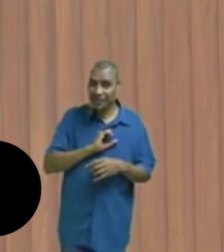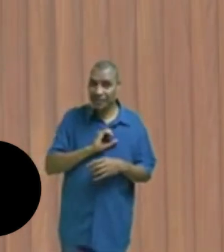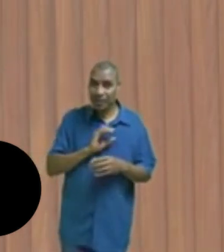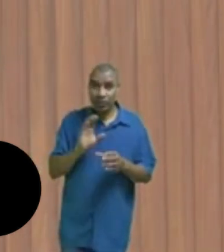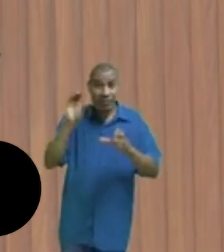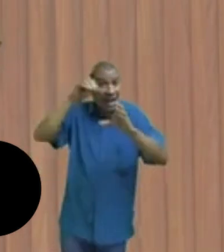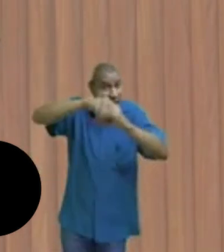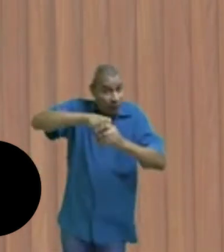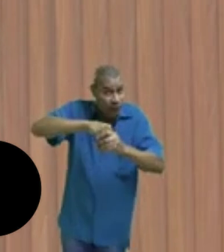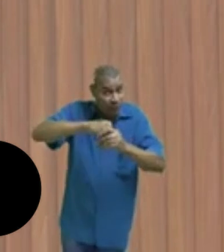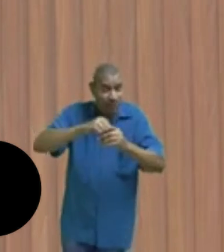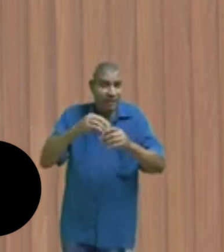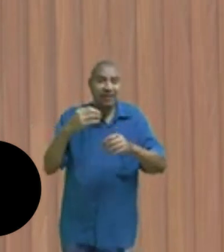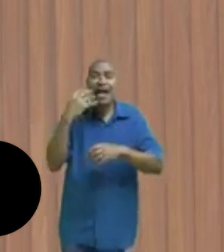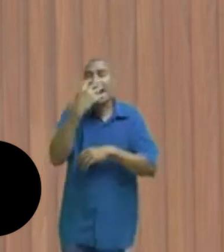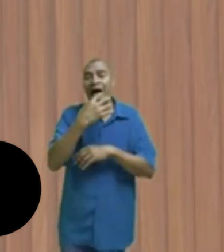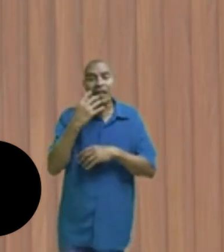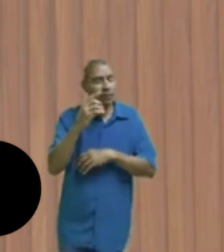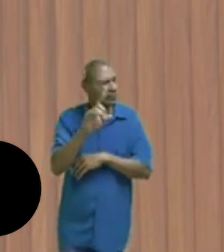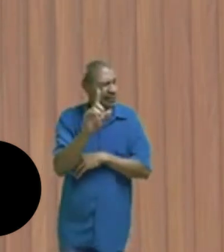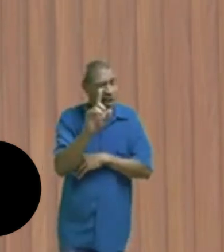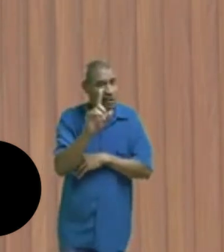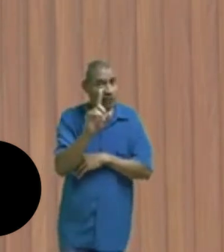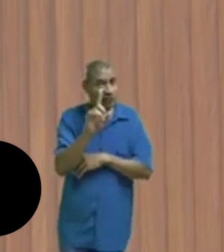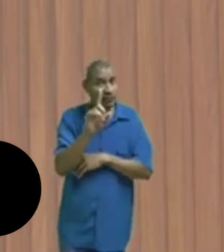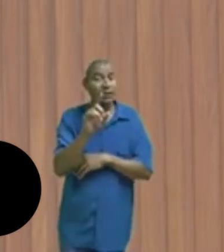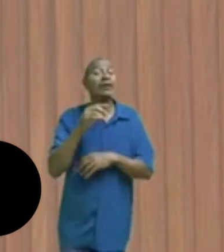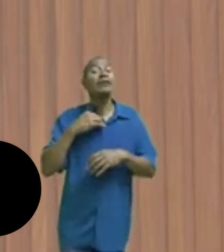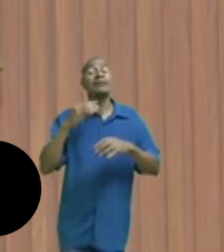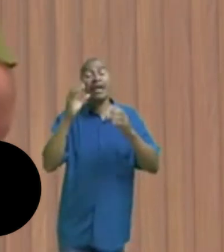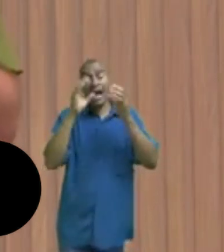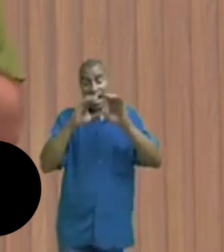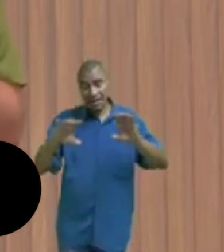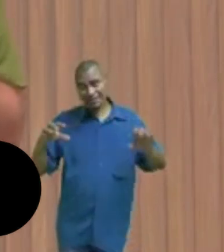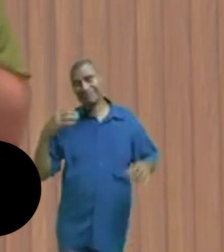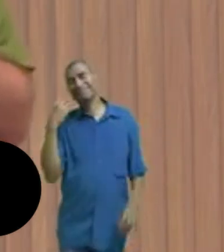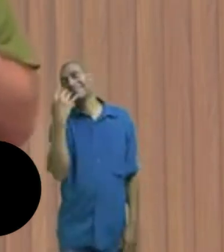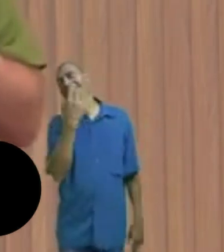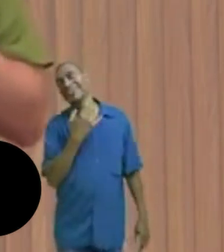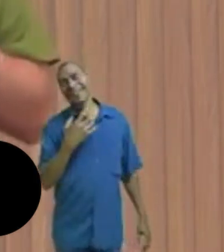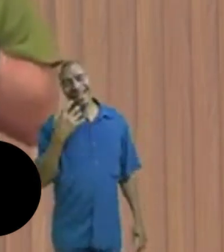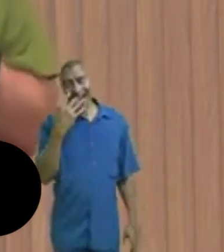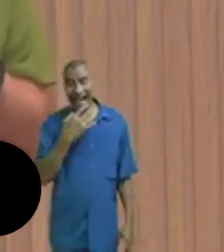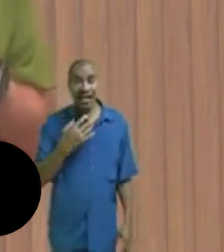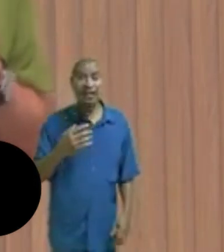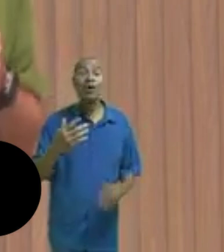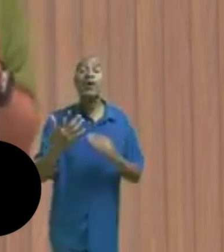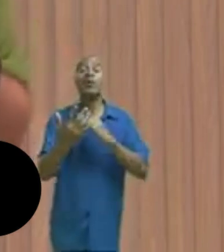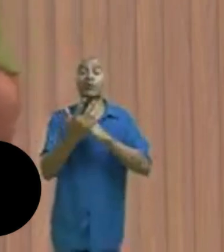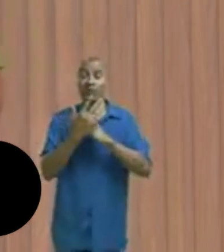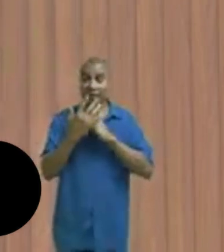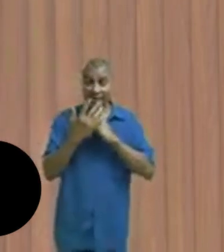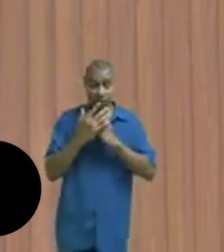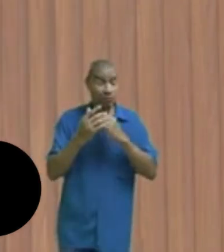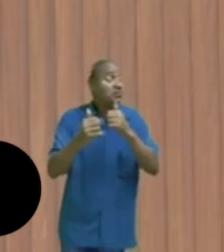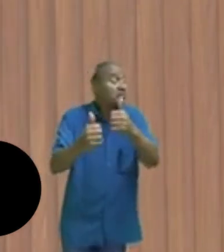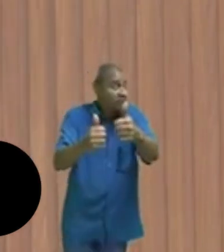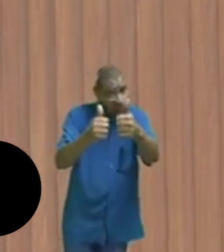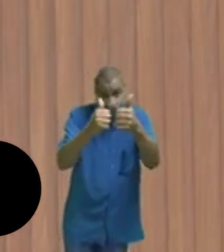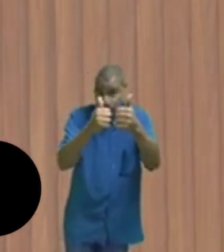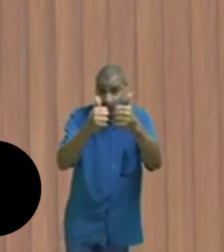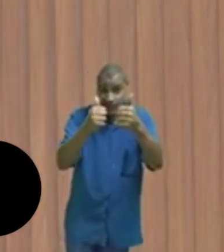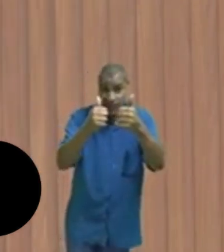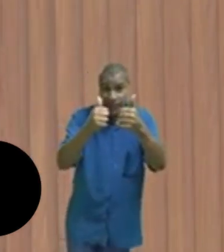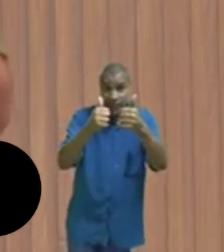A música é uma boa ferramenta que nos ajuda, nos conduz, nos introduz,